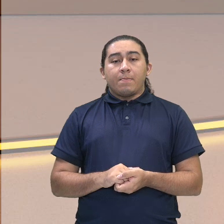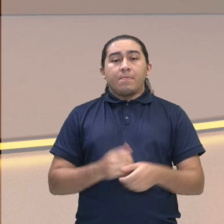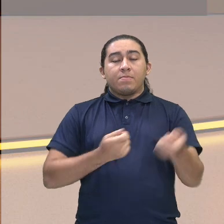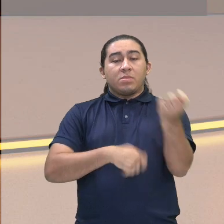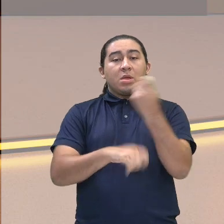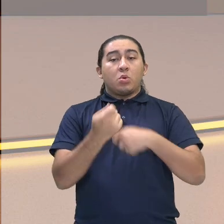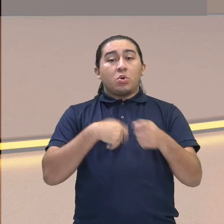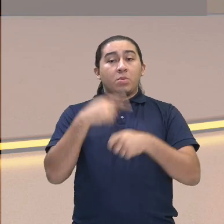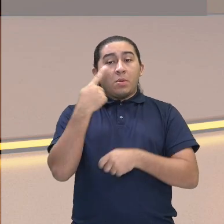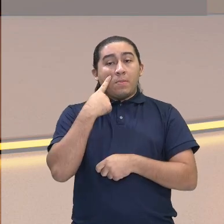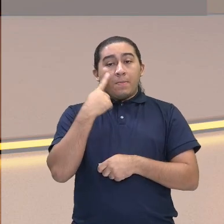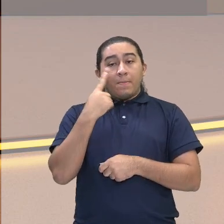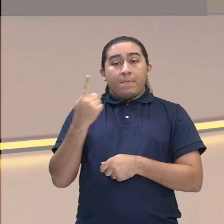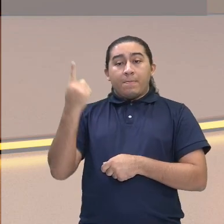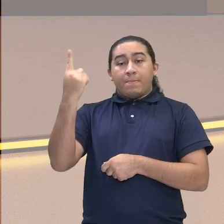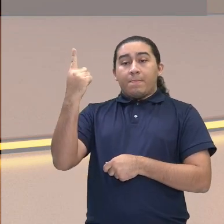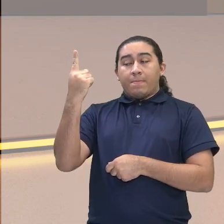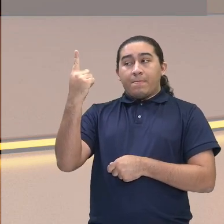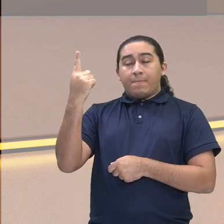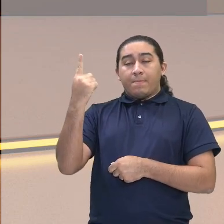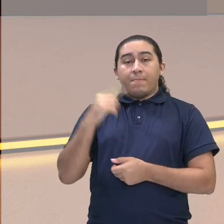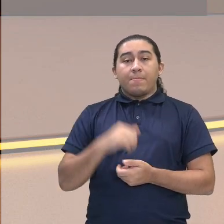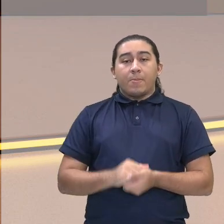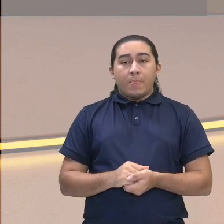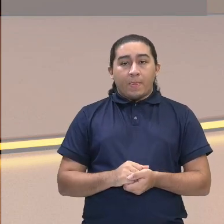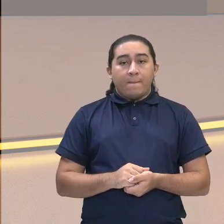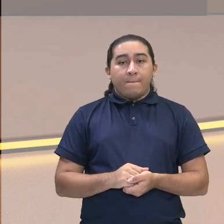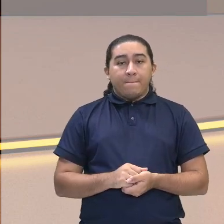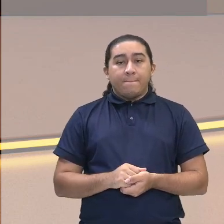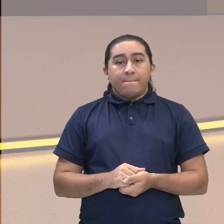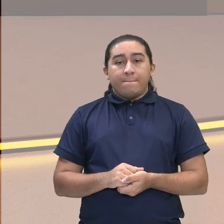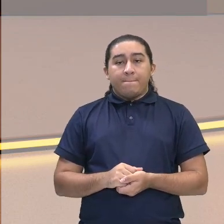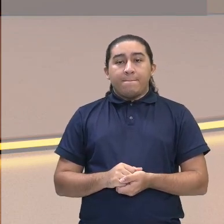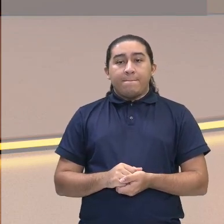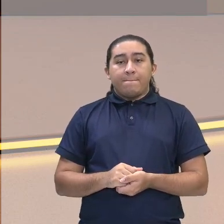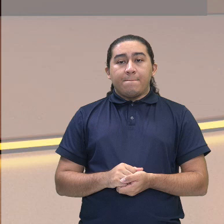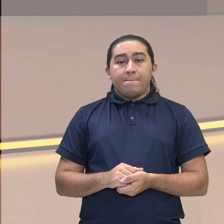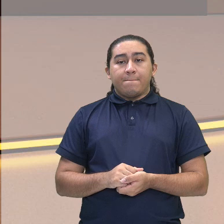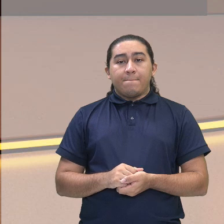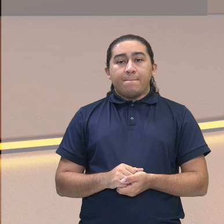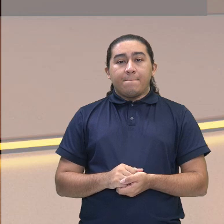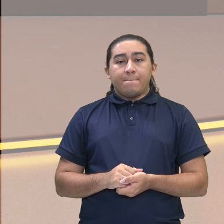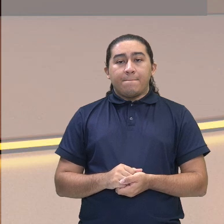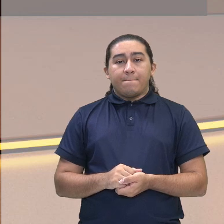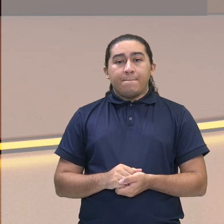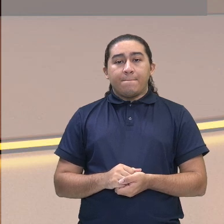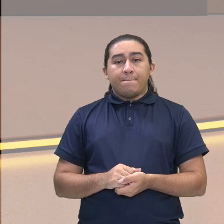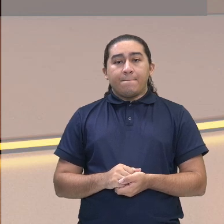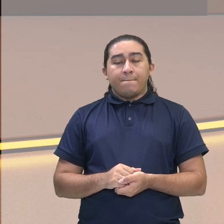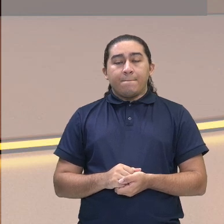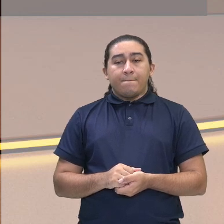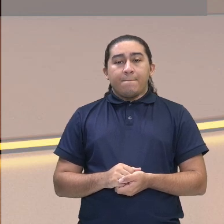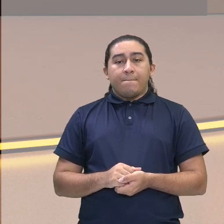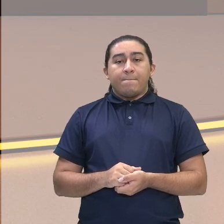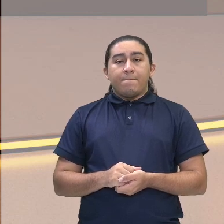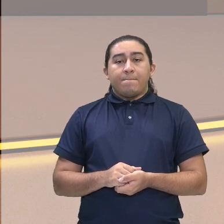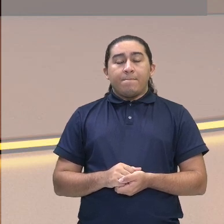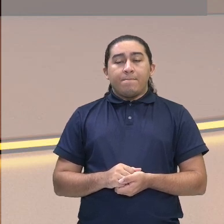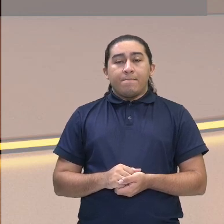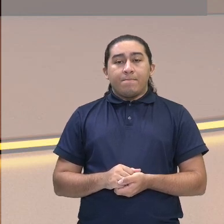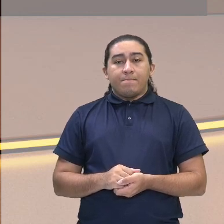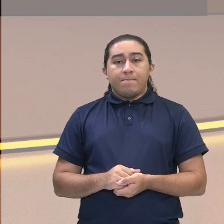quais são as principais economias, então, que vão ser colocadas em vigor para trazer esse império, ou melhor, para tornar esse império tão